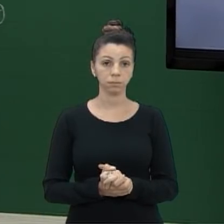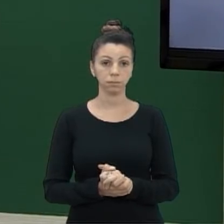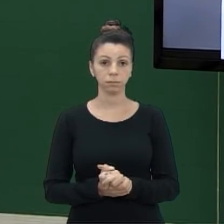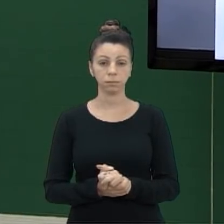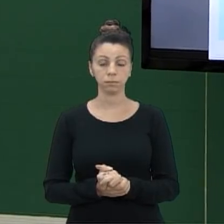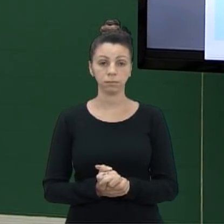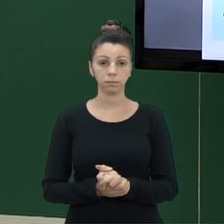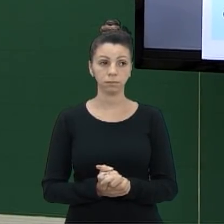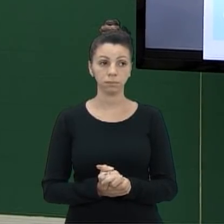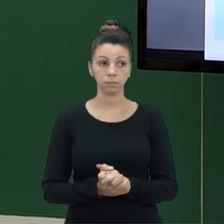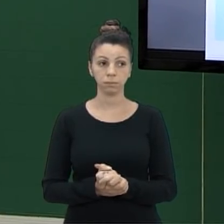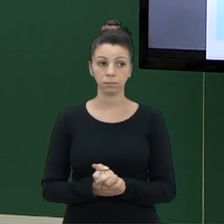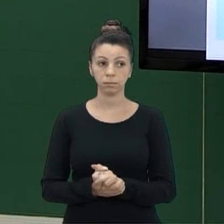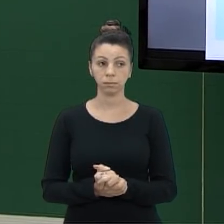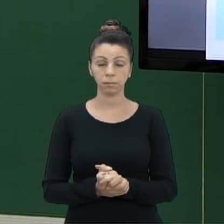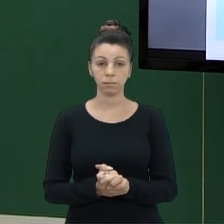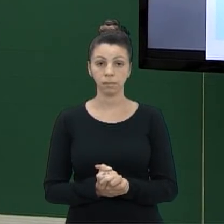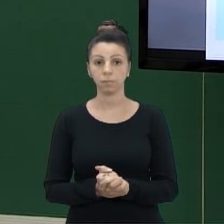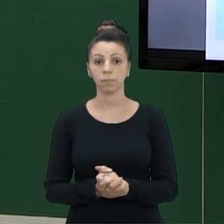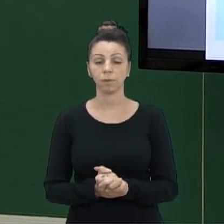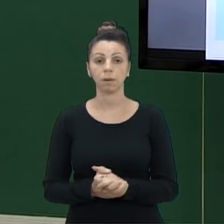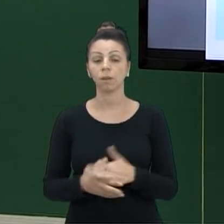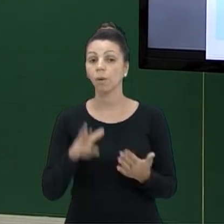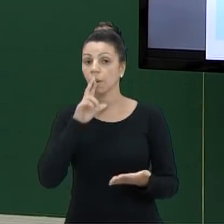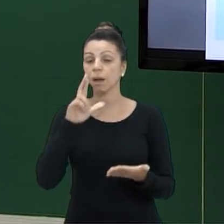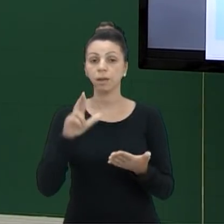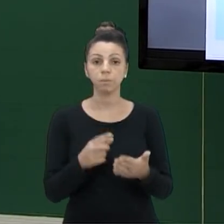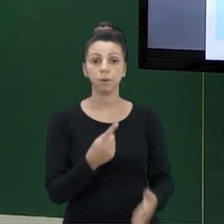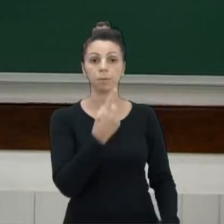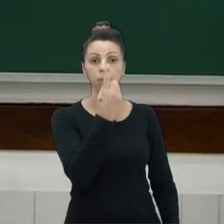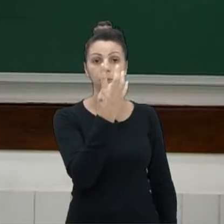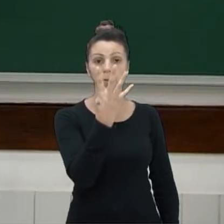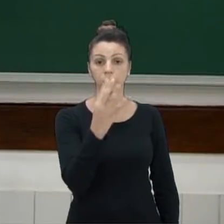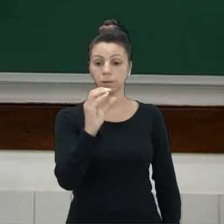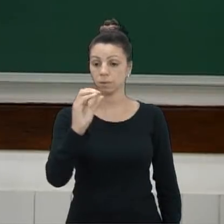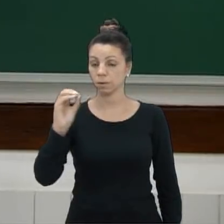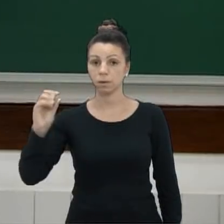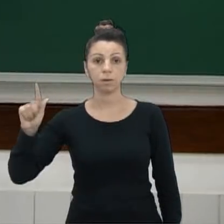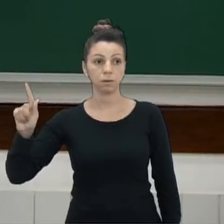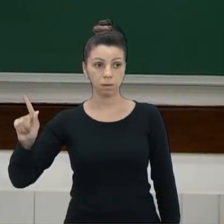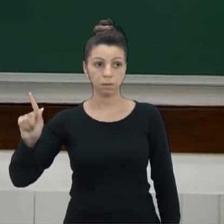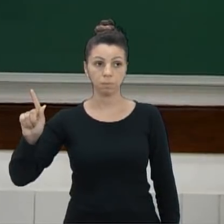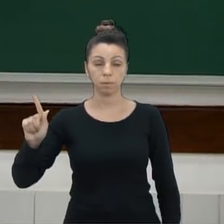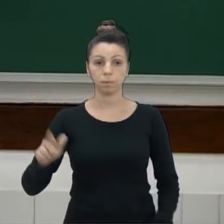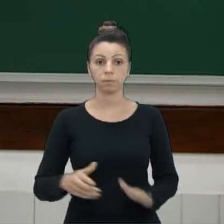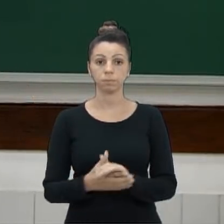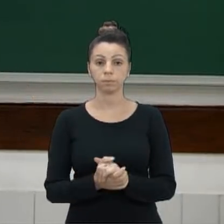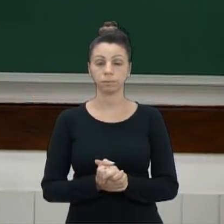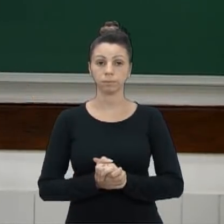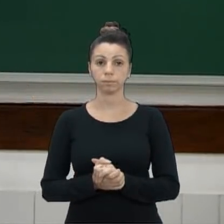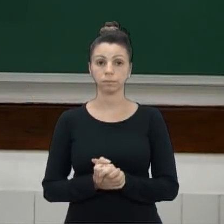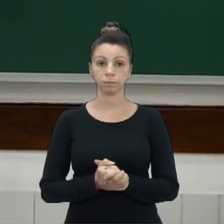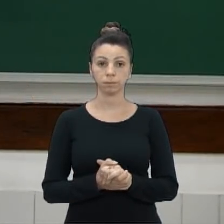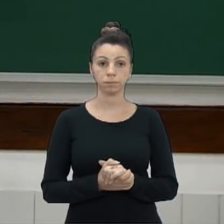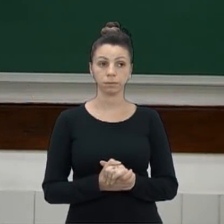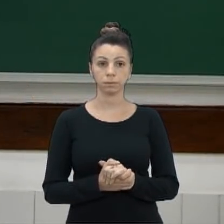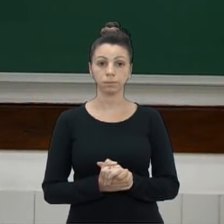Vamos ver no joguinho como que isso vai ficar, então? A gente vai ter que agora equilibrar as